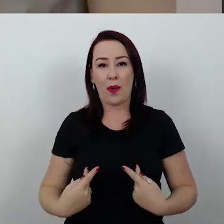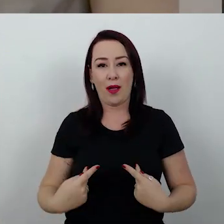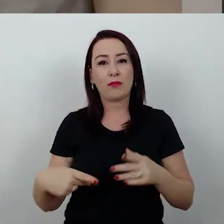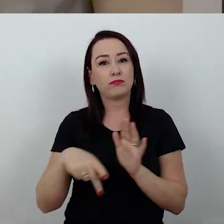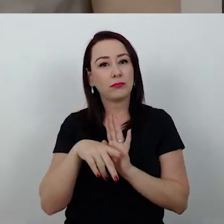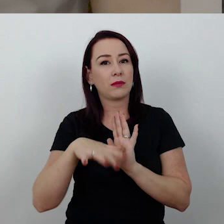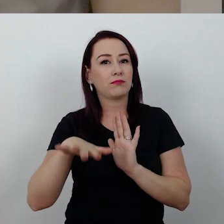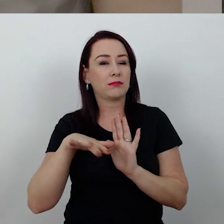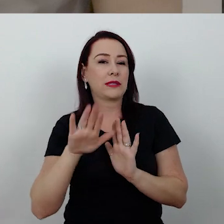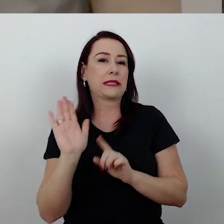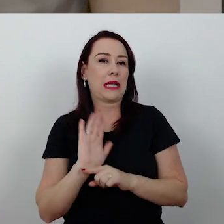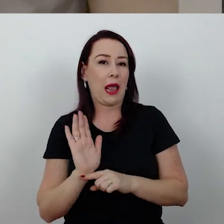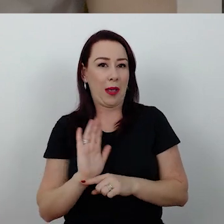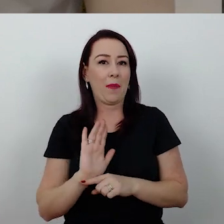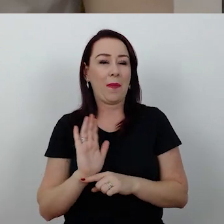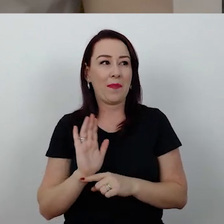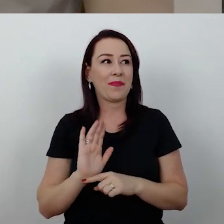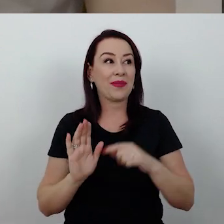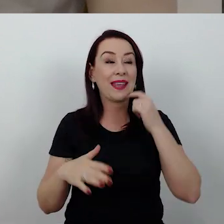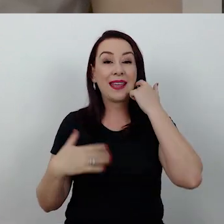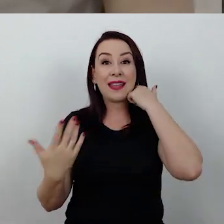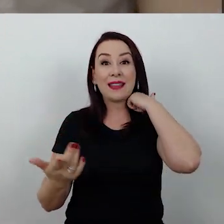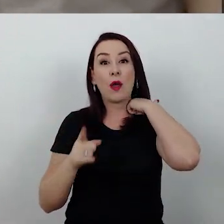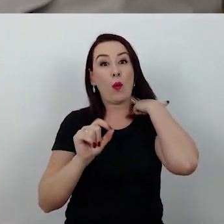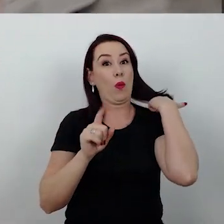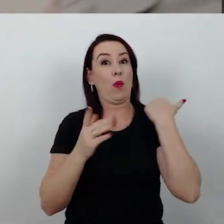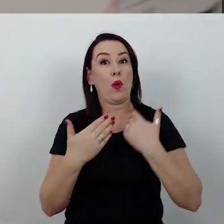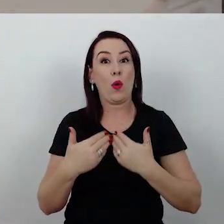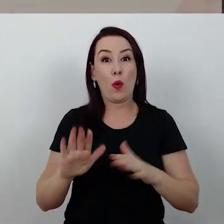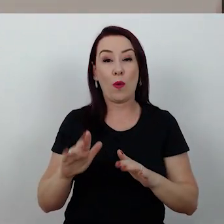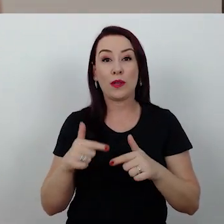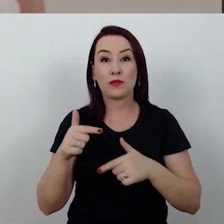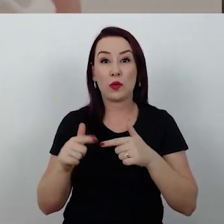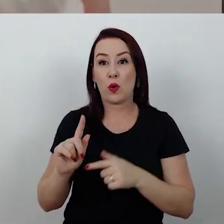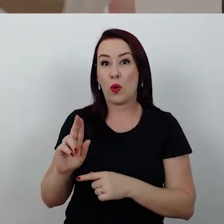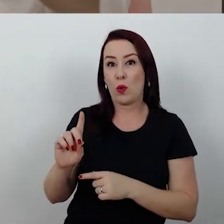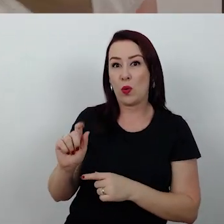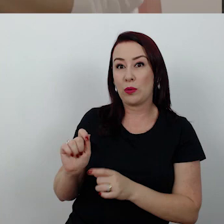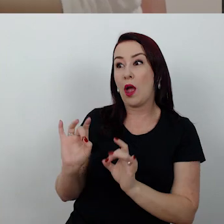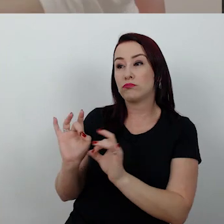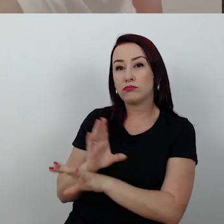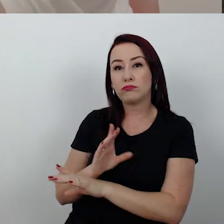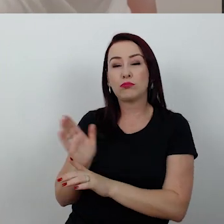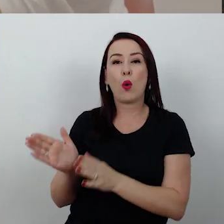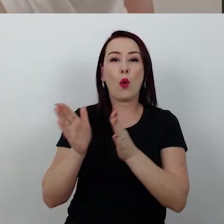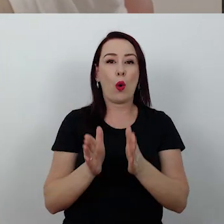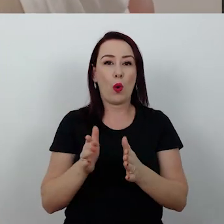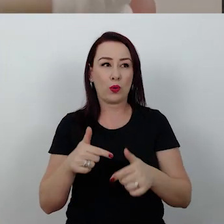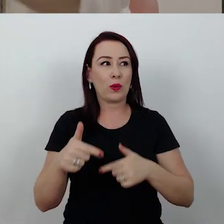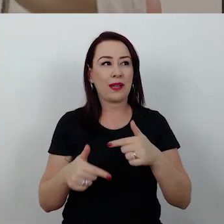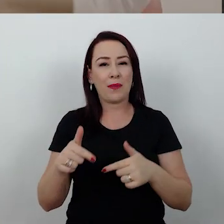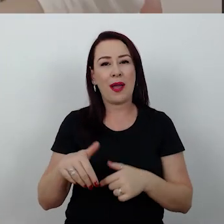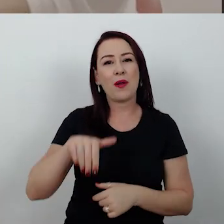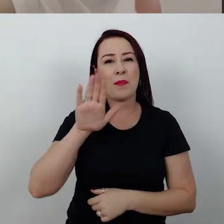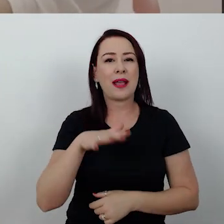produção cinematográfica. E foi então quando acaba meu trabalho com o Rudá e começam outros trabalhos mais